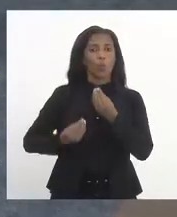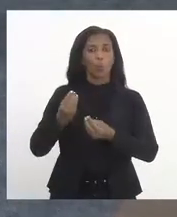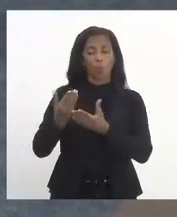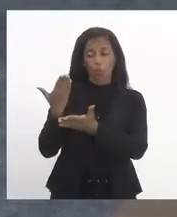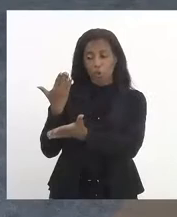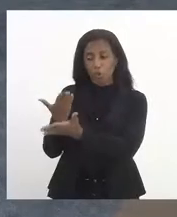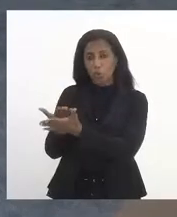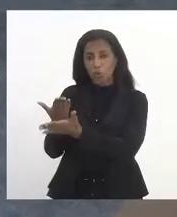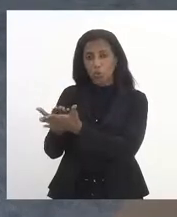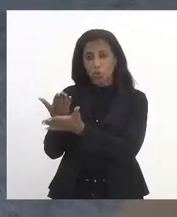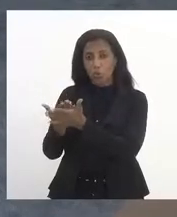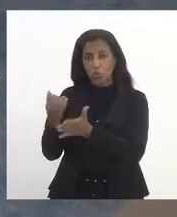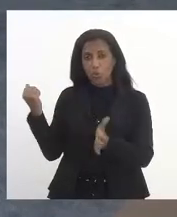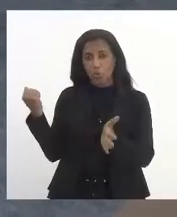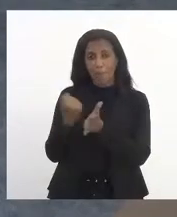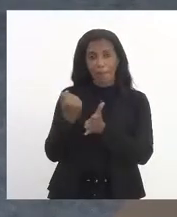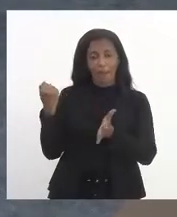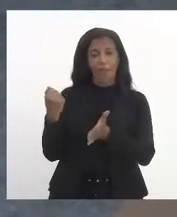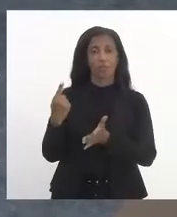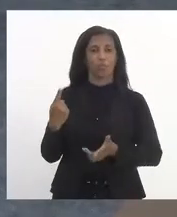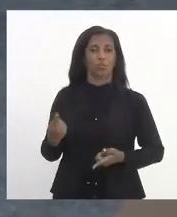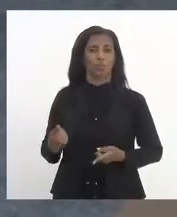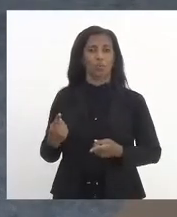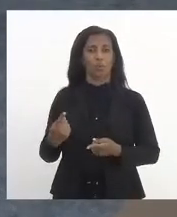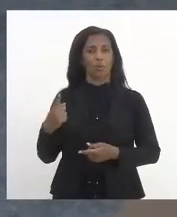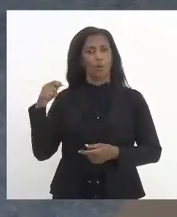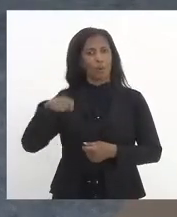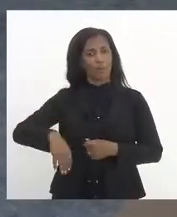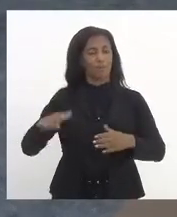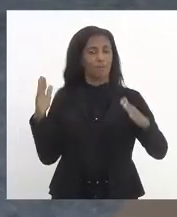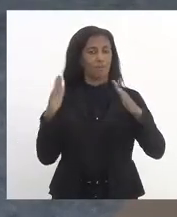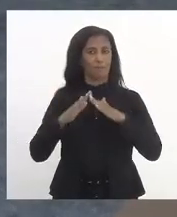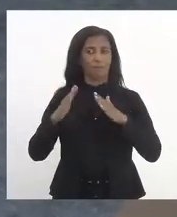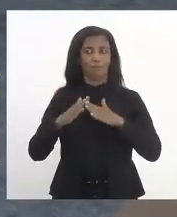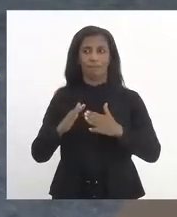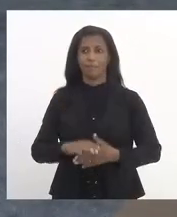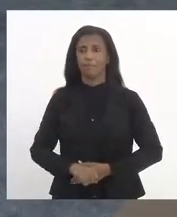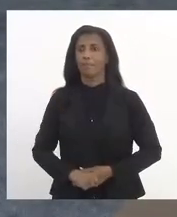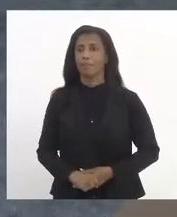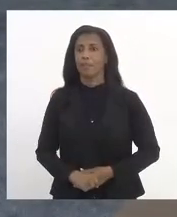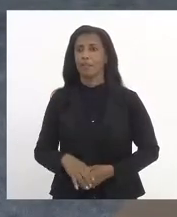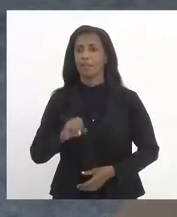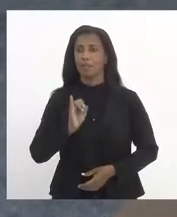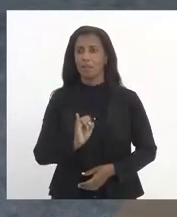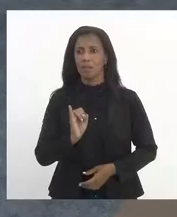estudo de impacto, um debate mais longo na casa. Se